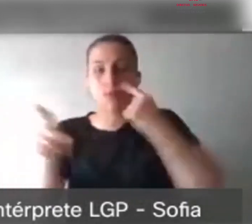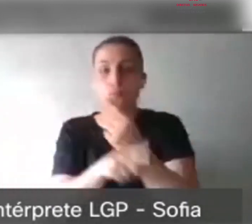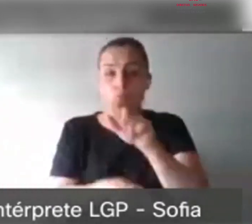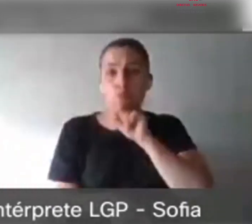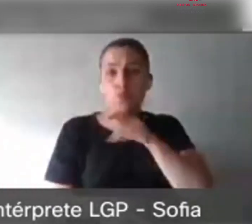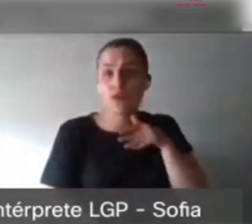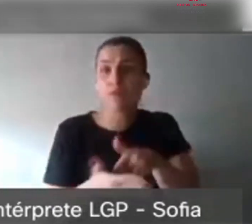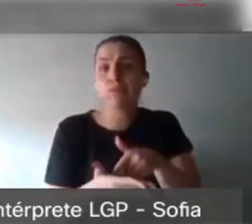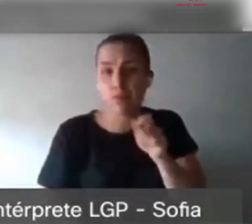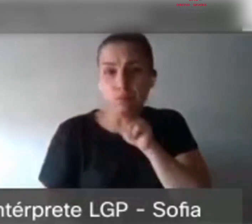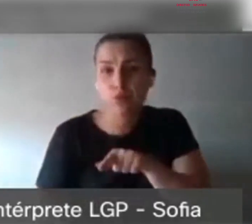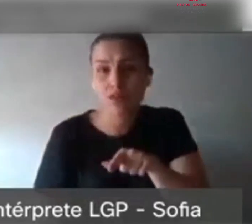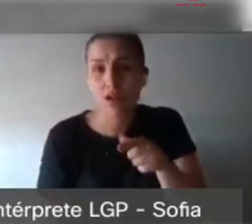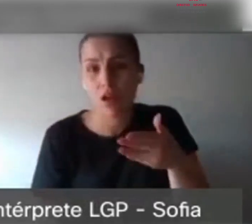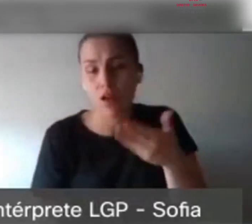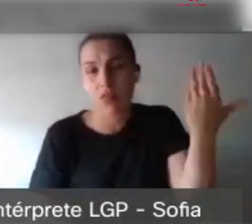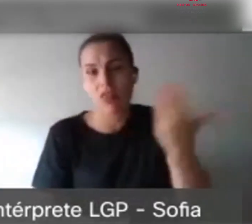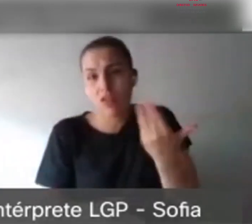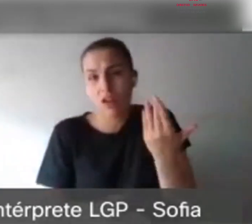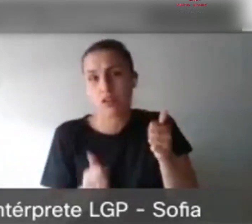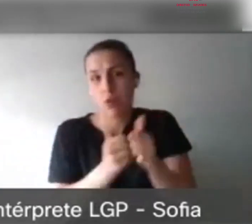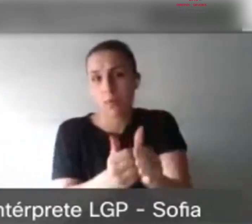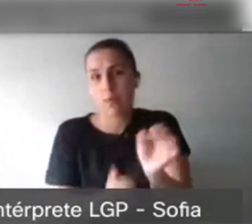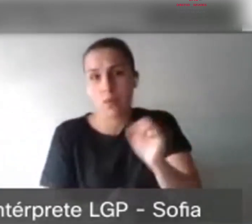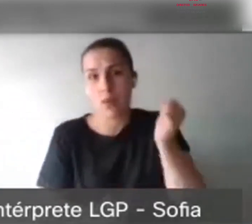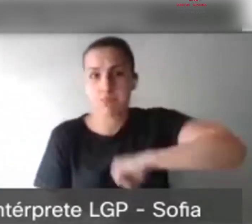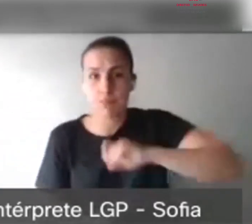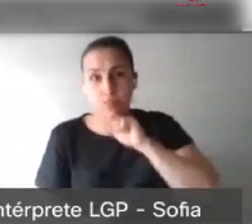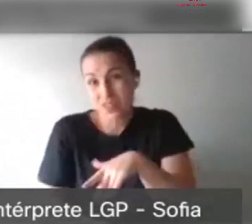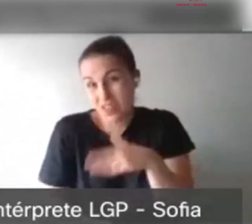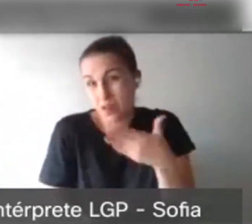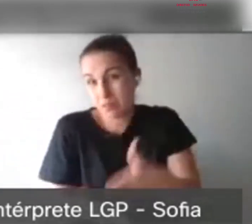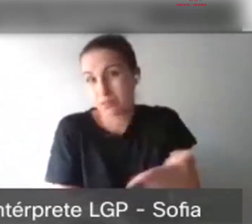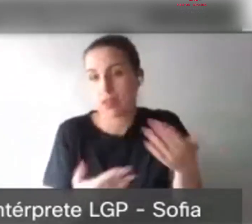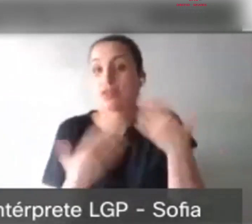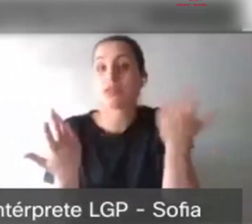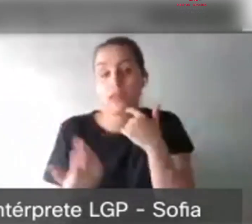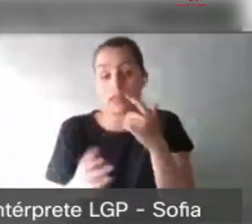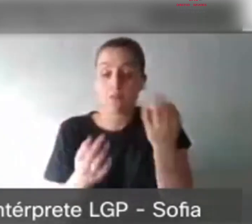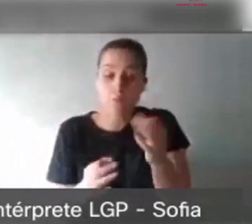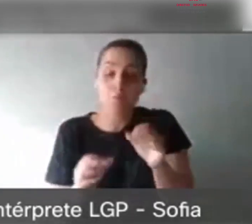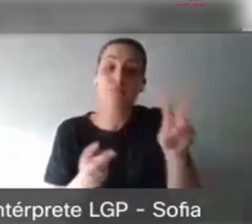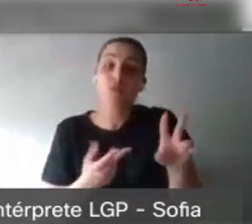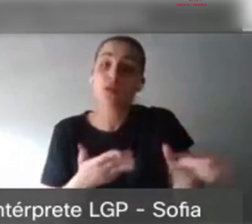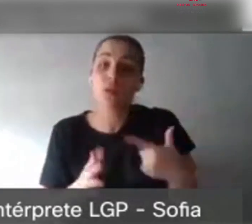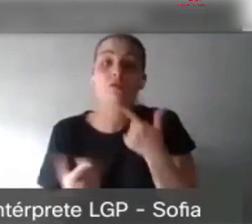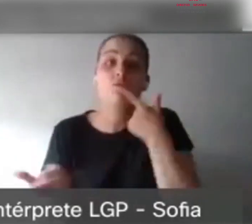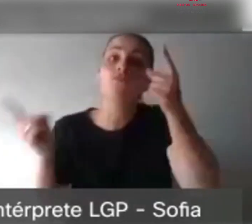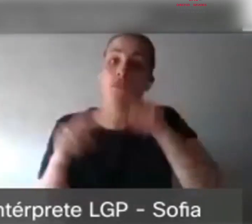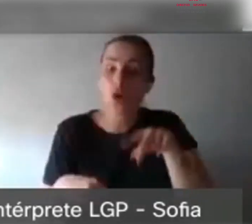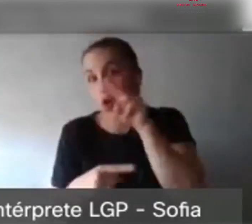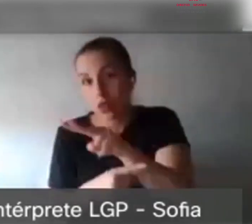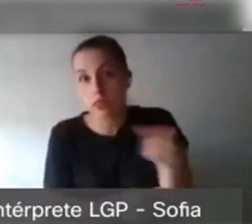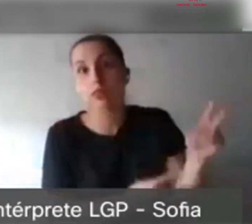barreira a este direito ao acompanhamento. Como lhe disse, portanto, numa segunda fase há uma retoma das visitas, por